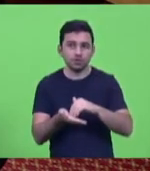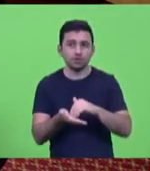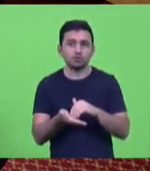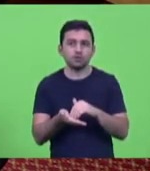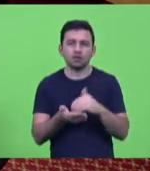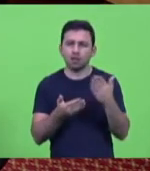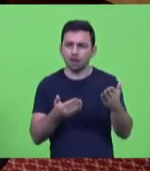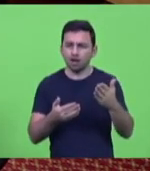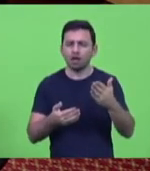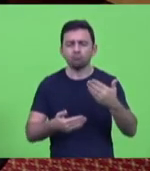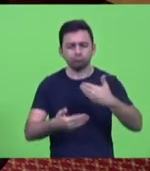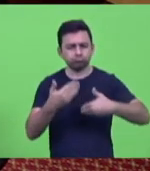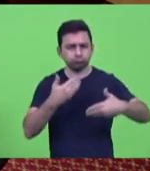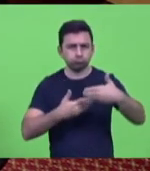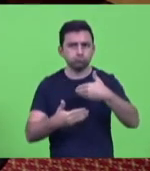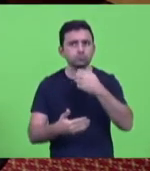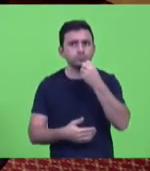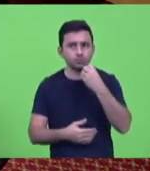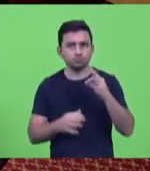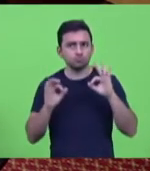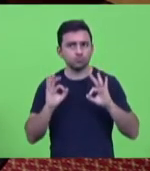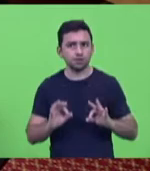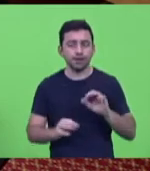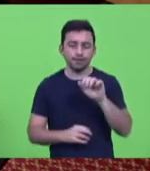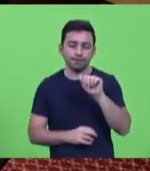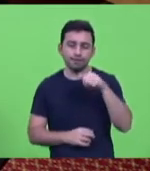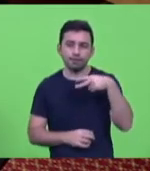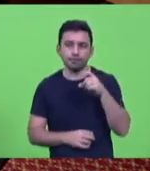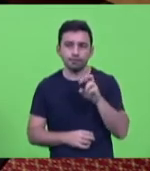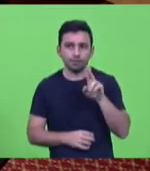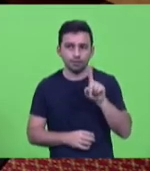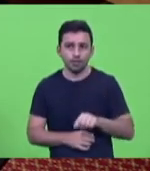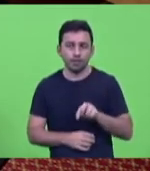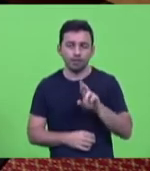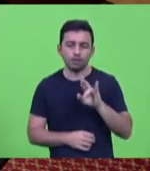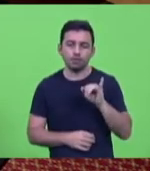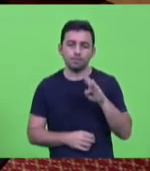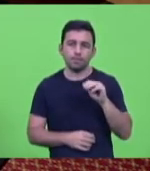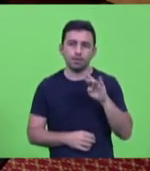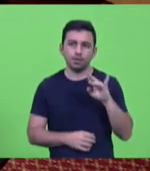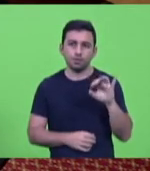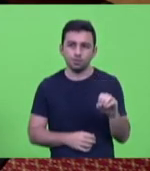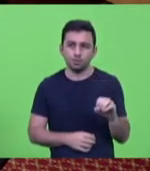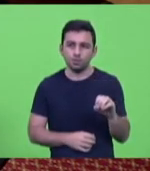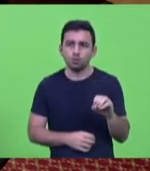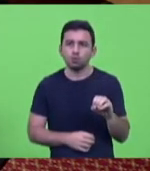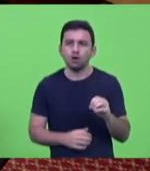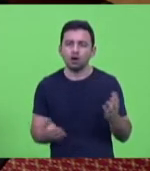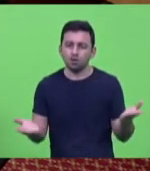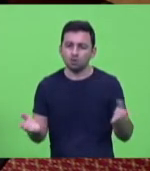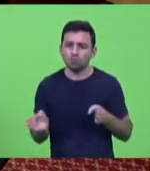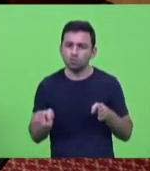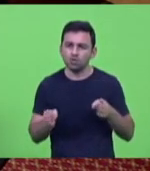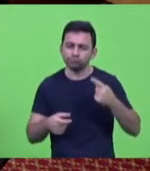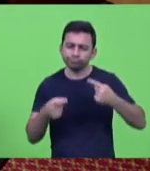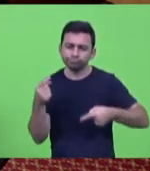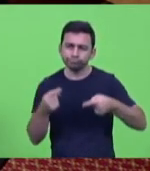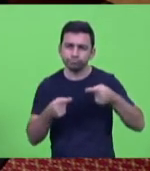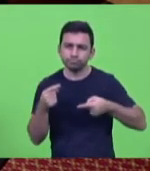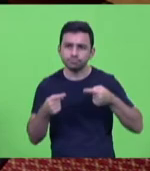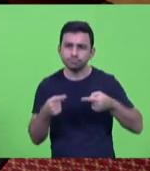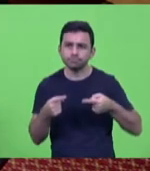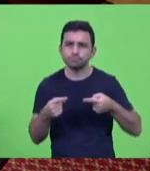muito bem atendidos, secretário André Ribeiro. E, nesse momento, fomos discutindo para